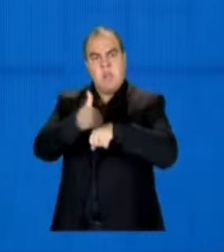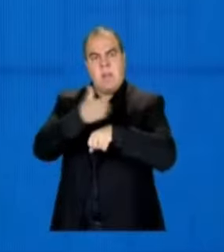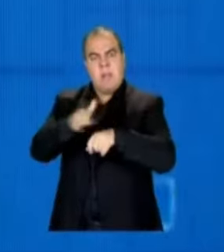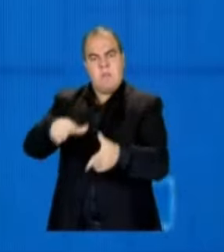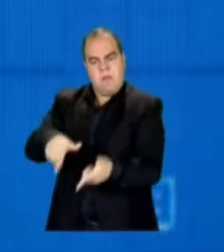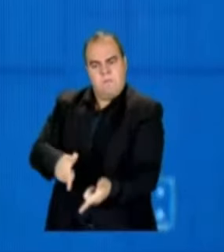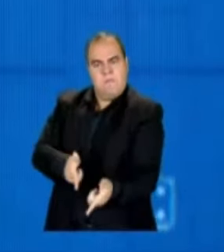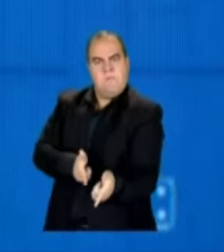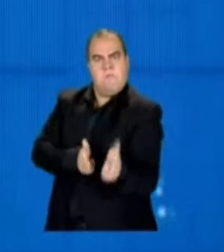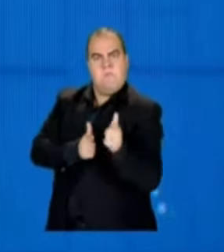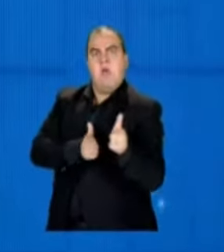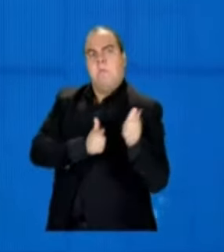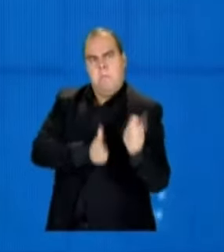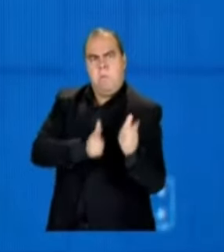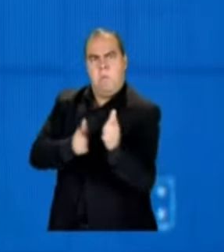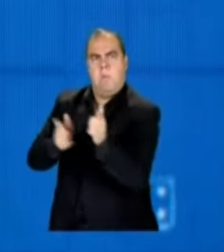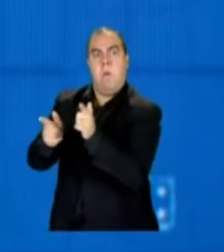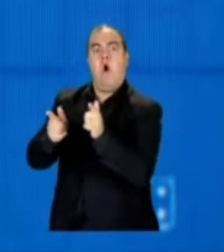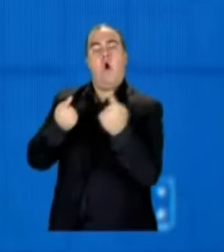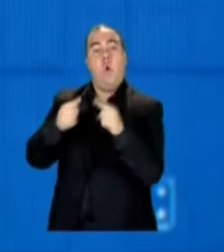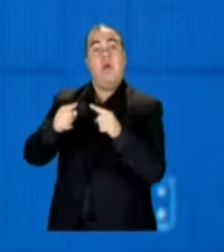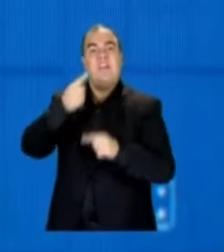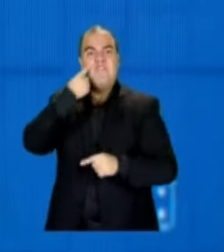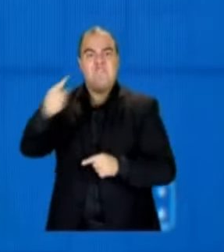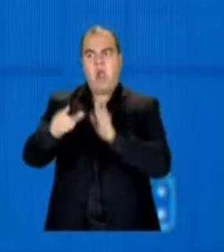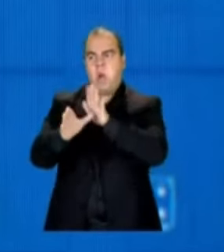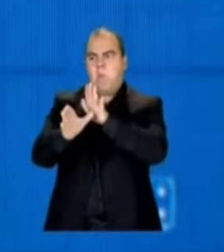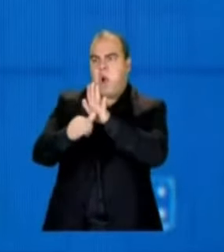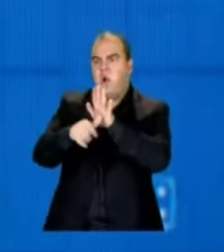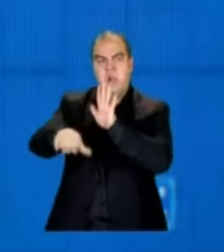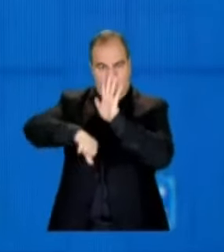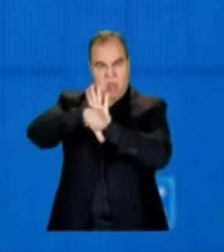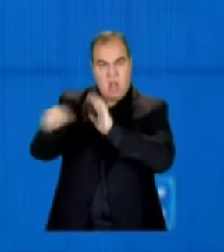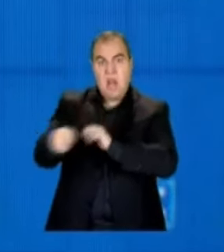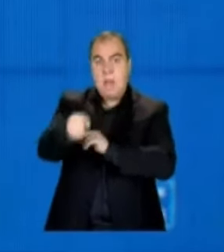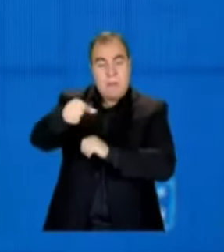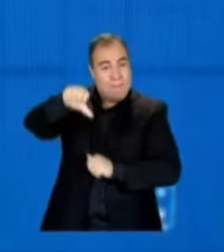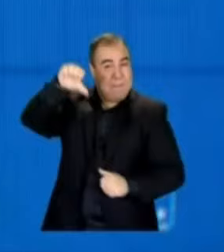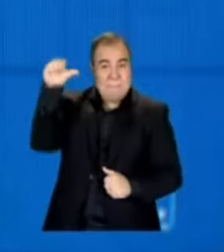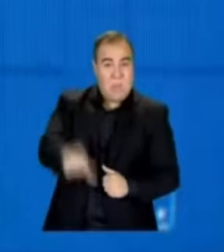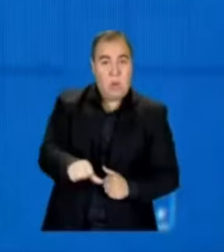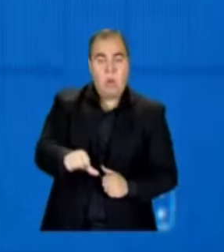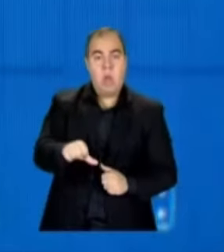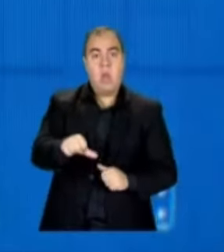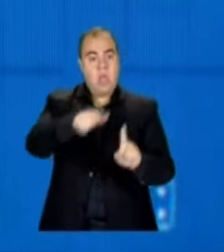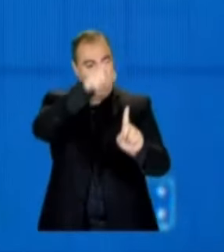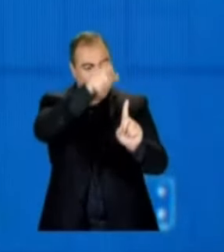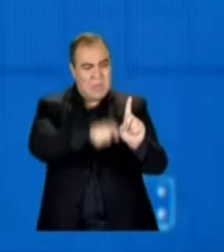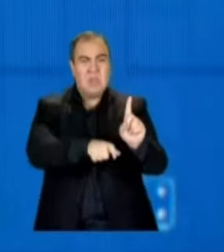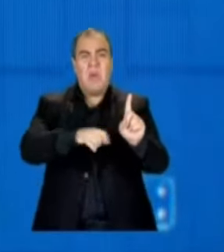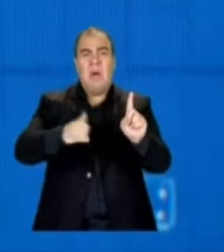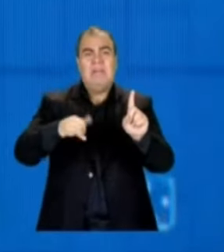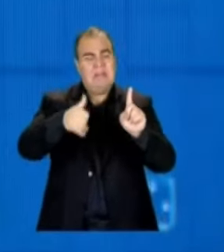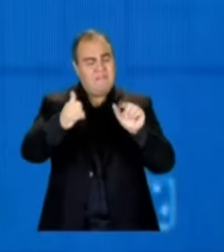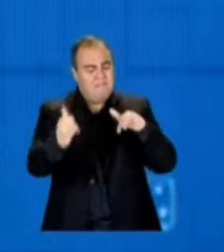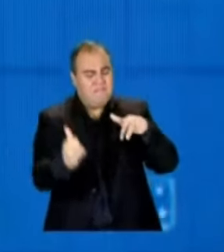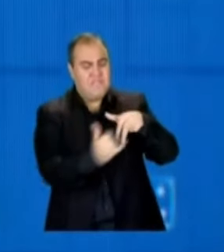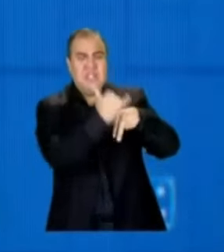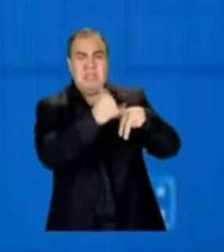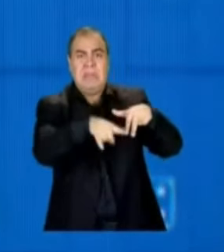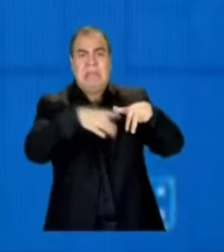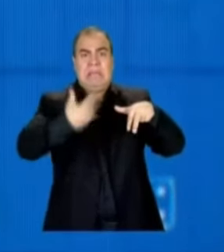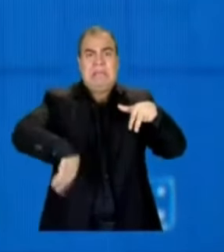eh tiroteio contra bandido de alta periculosidade em que a vítima eh corre risco de